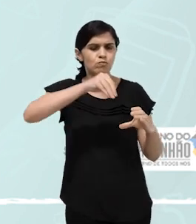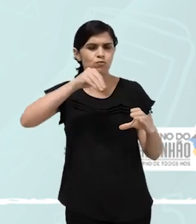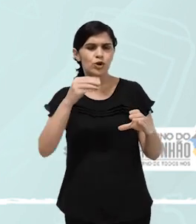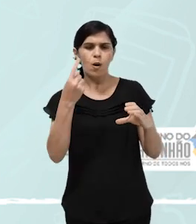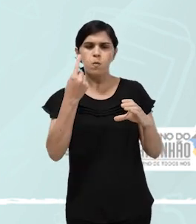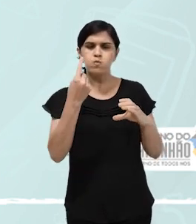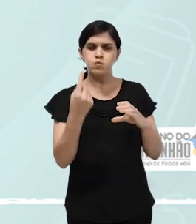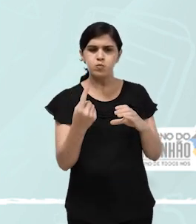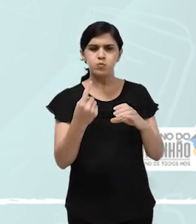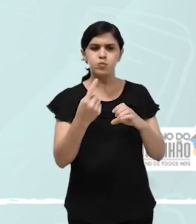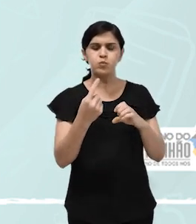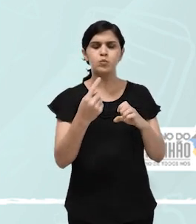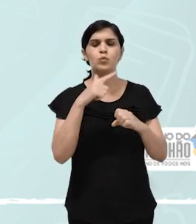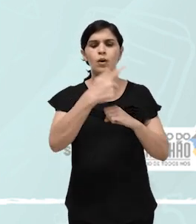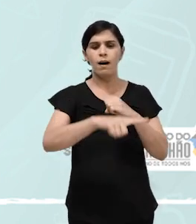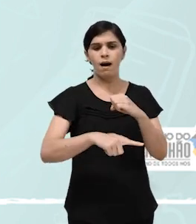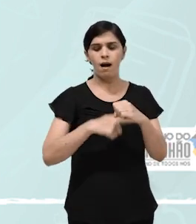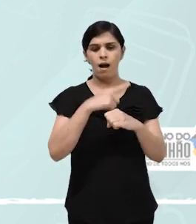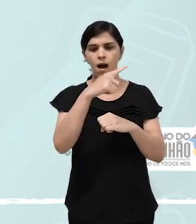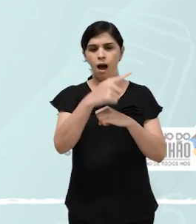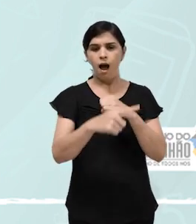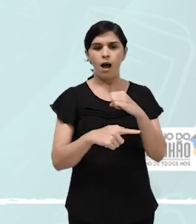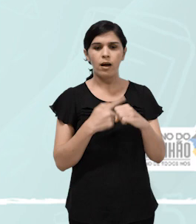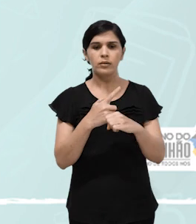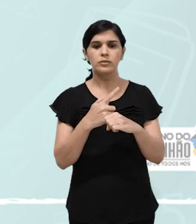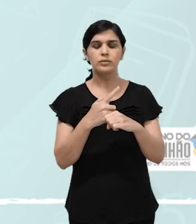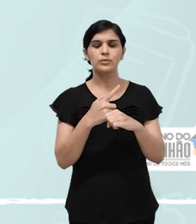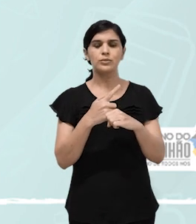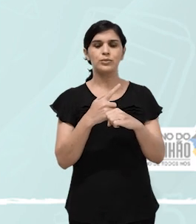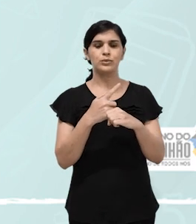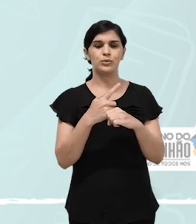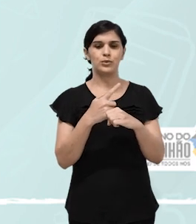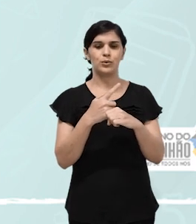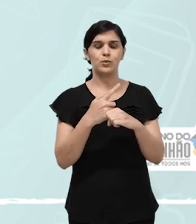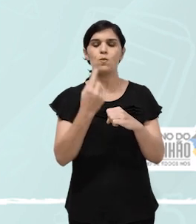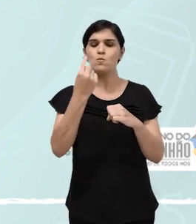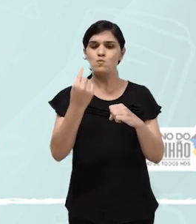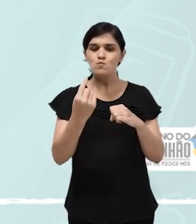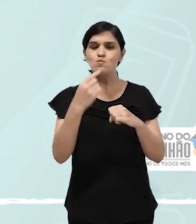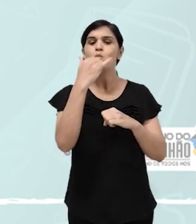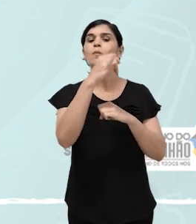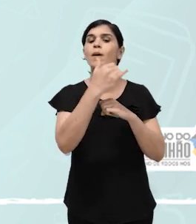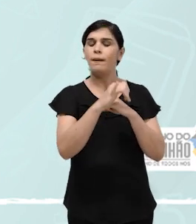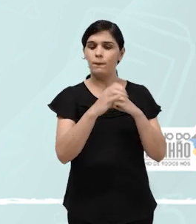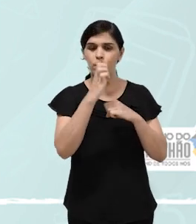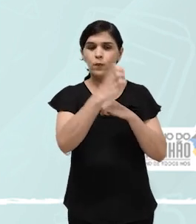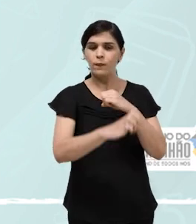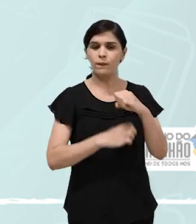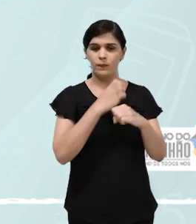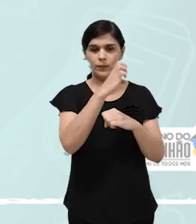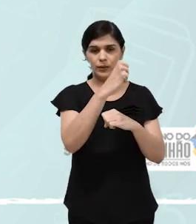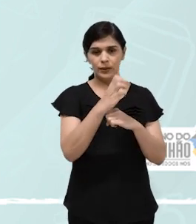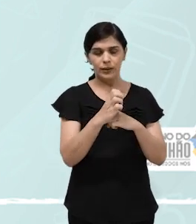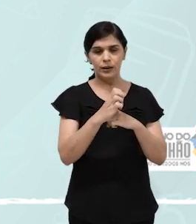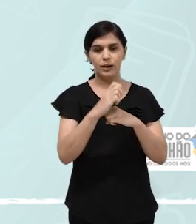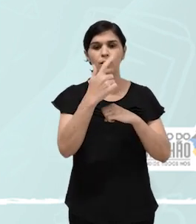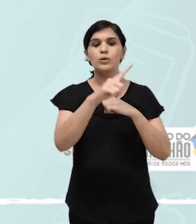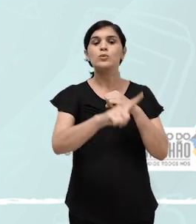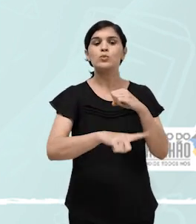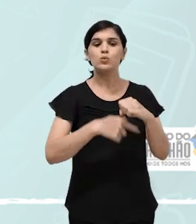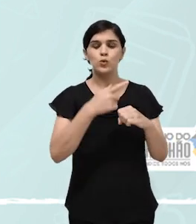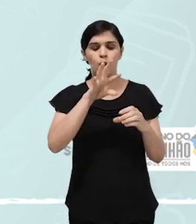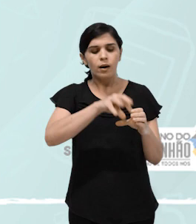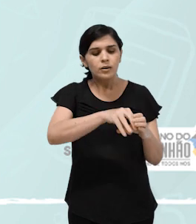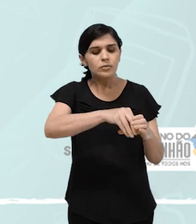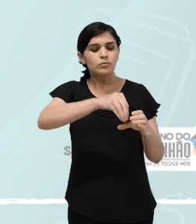no estado gasoso. Então, a energia para retirarmos um elétron do átomo no seu estado